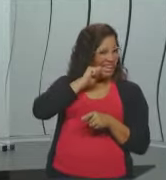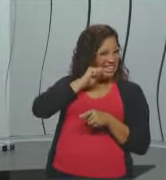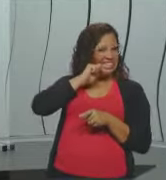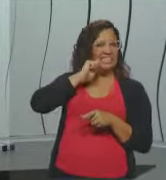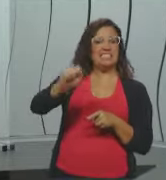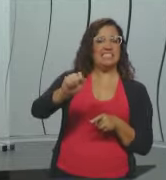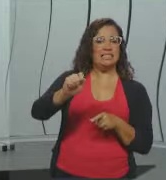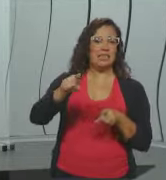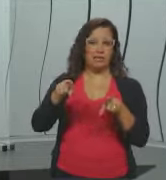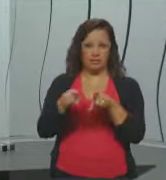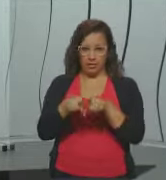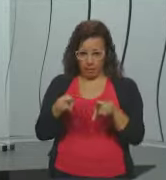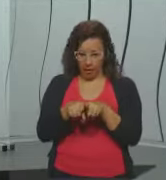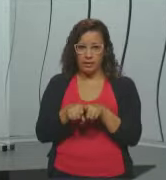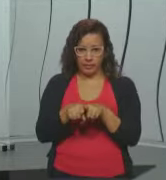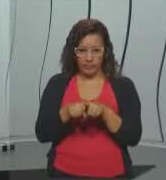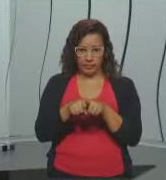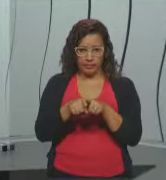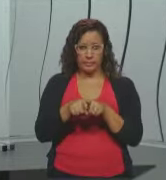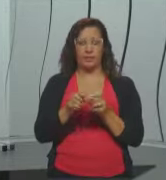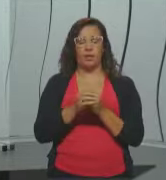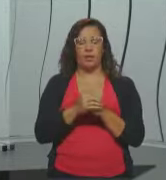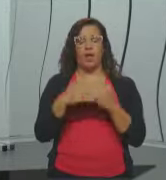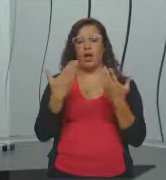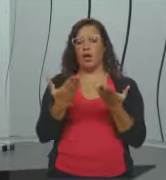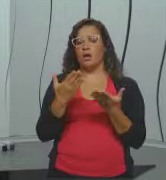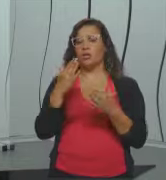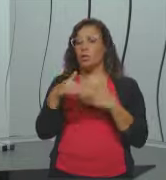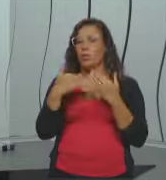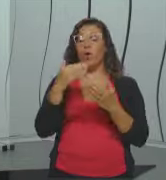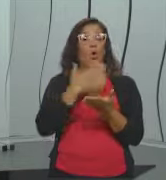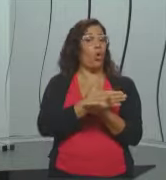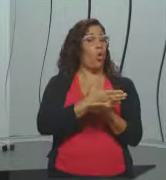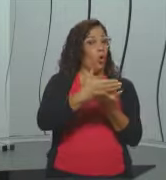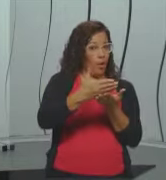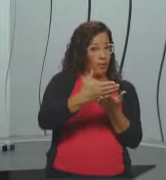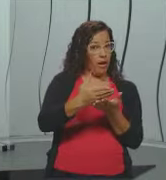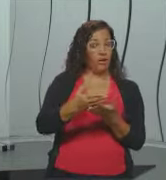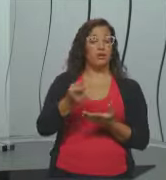também. Então, esse processo, o primeiro processo de digestão,